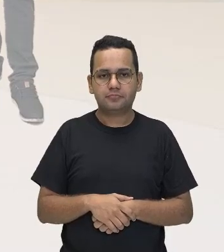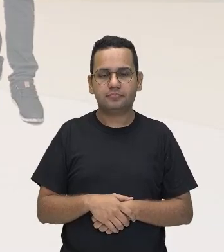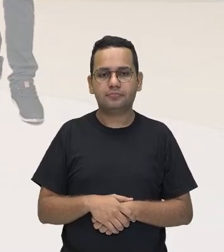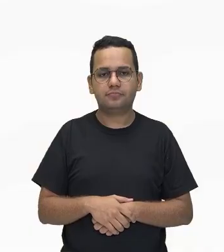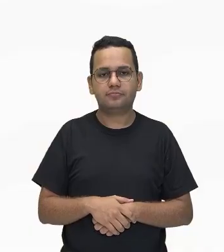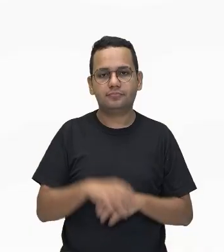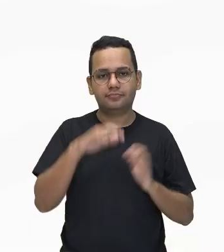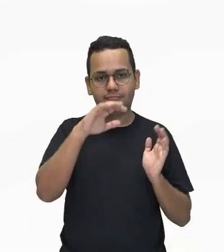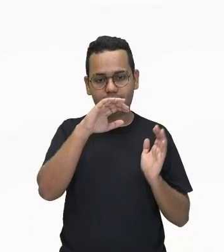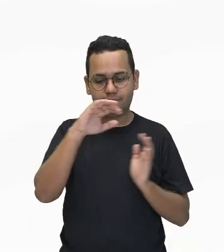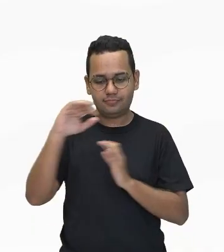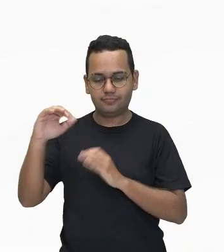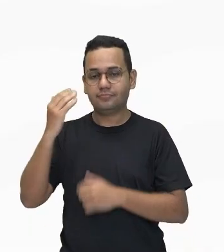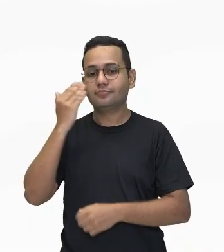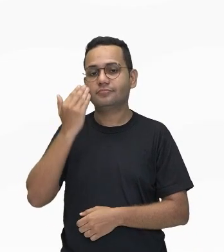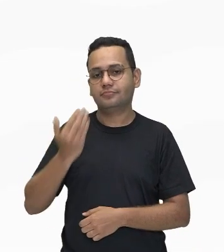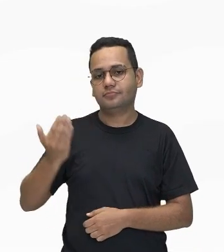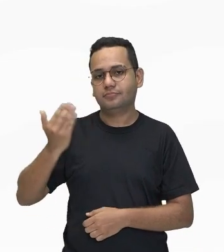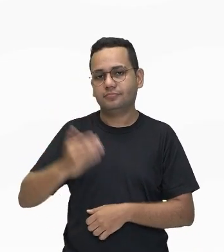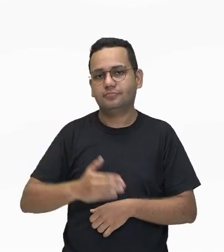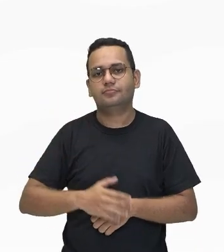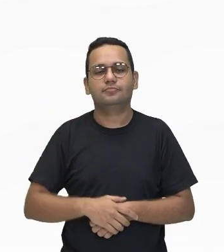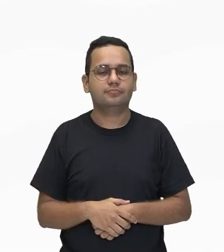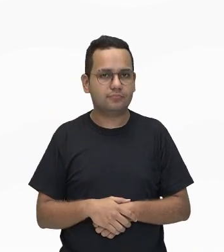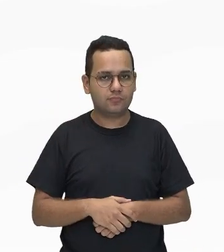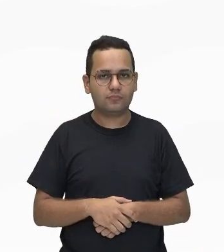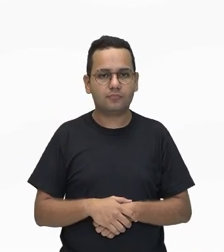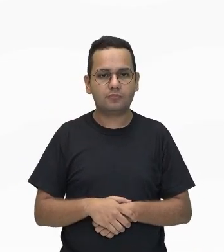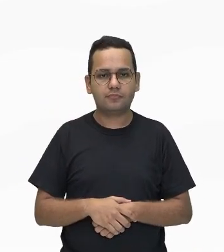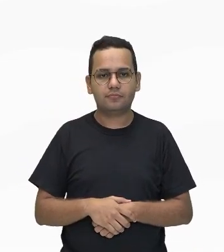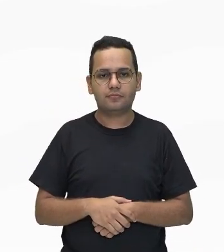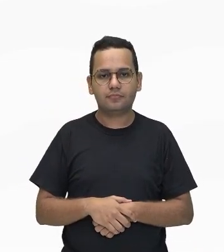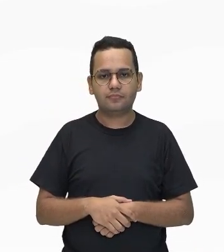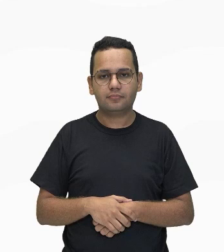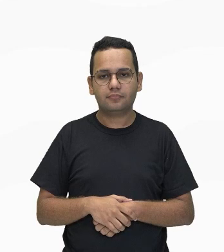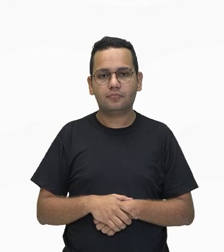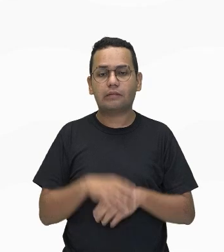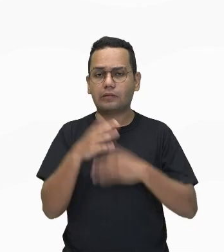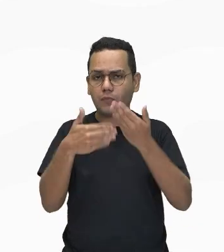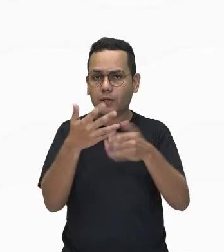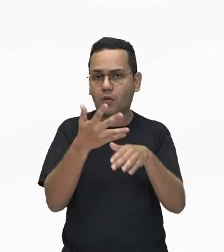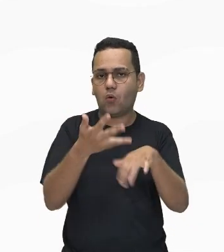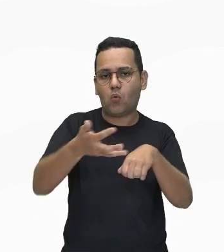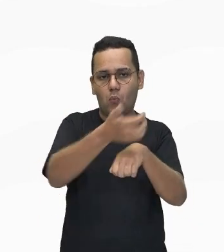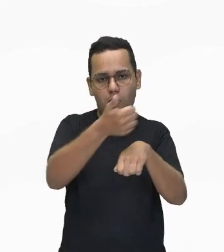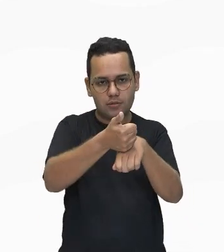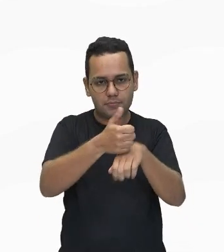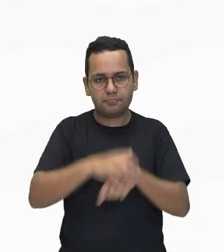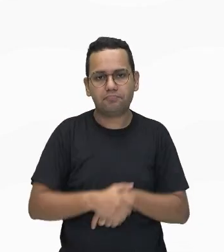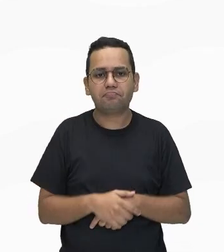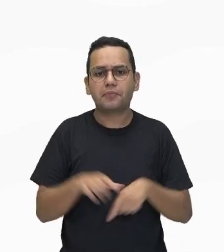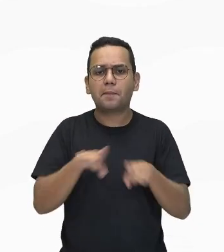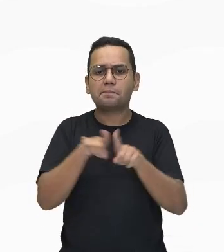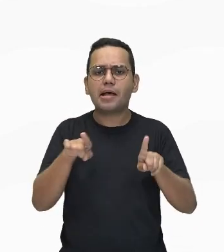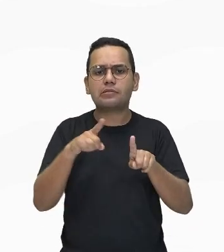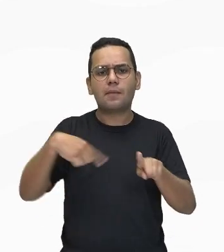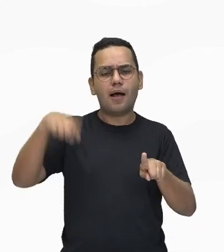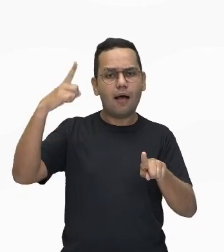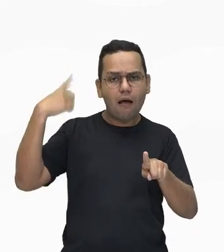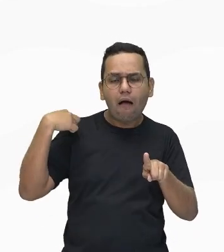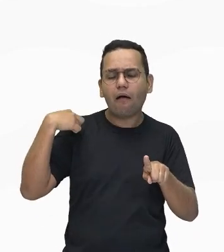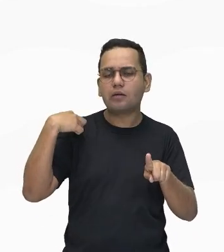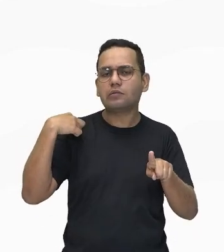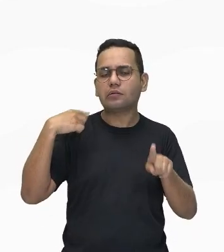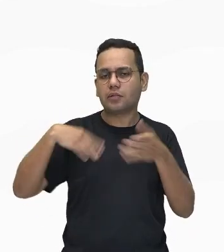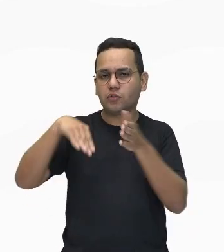ocupação dessa Amazônia. Acompanhe com a gente. Olha só, a gente tem aqui a população que vivia antes da chegada dos europeus, tá bom?